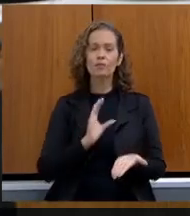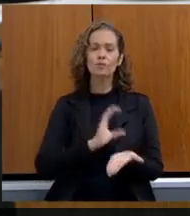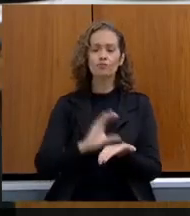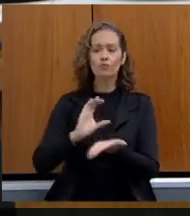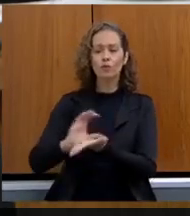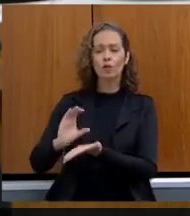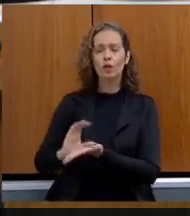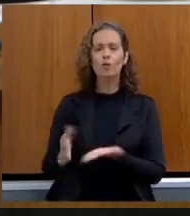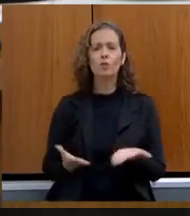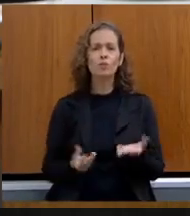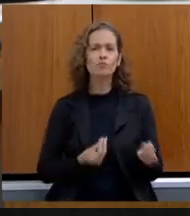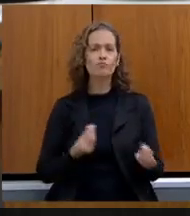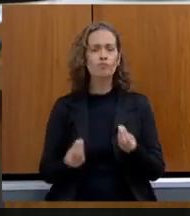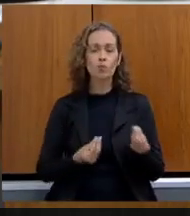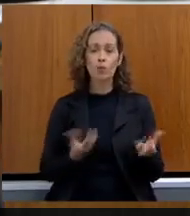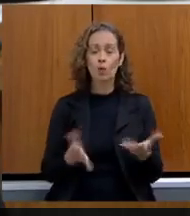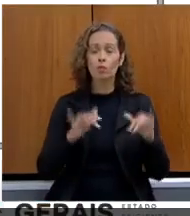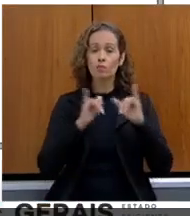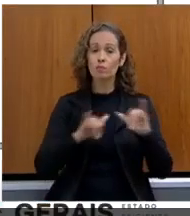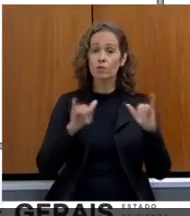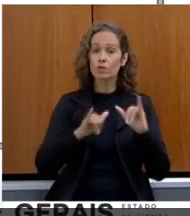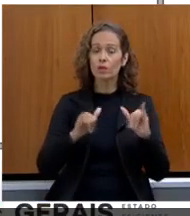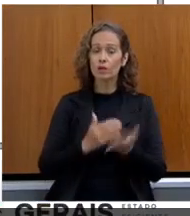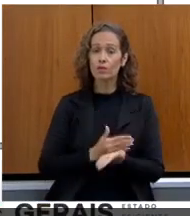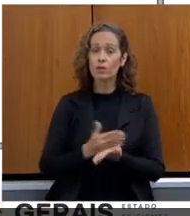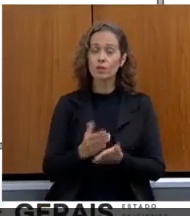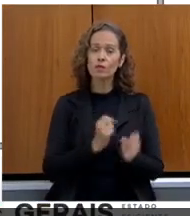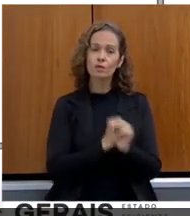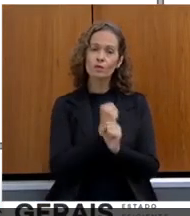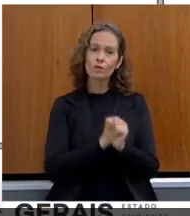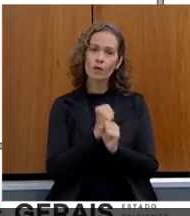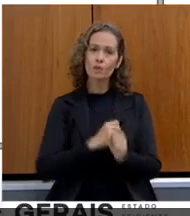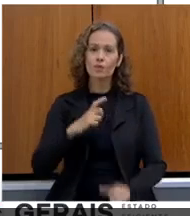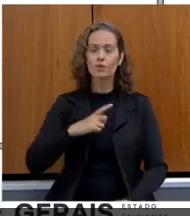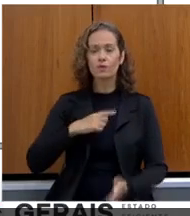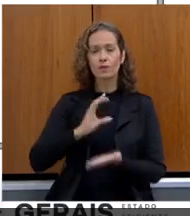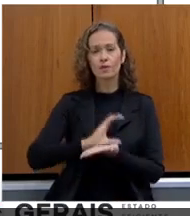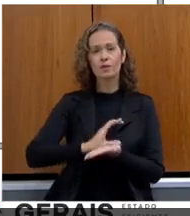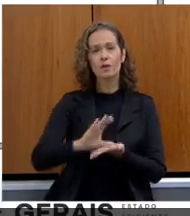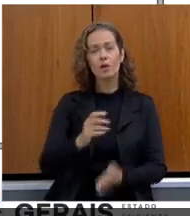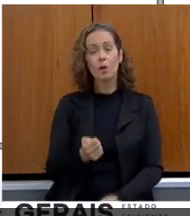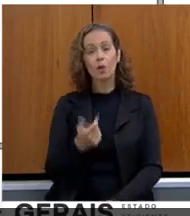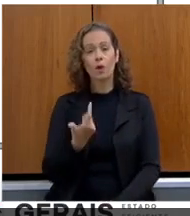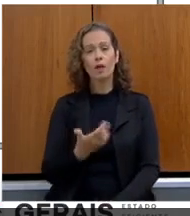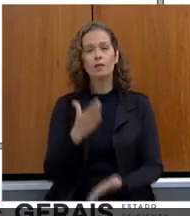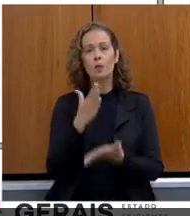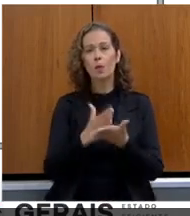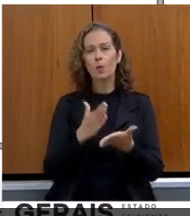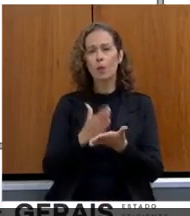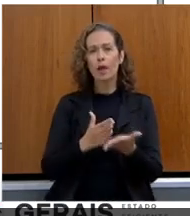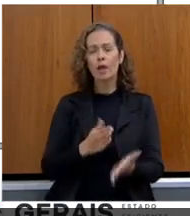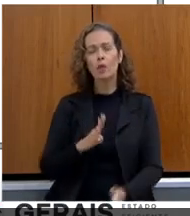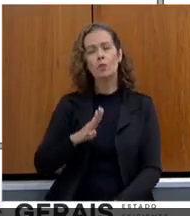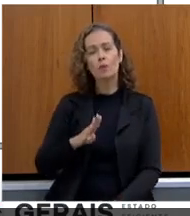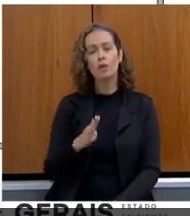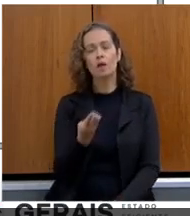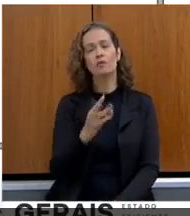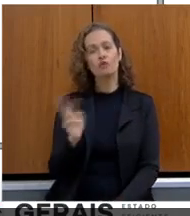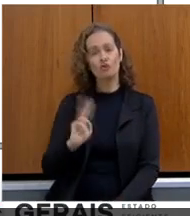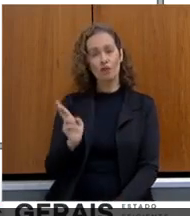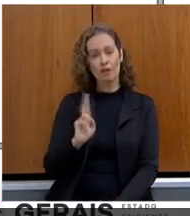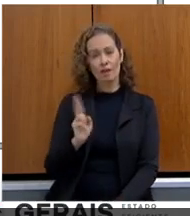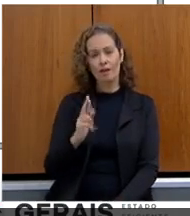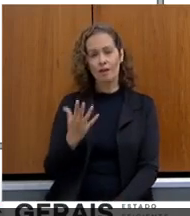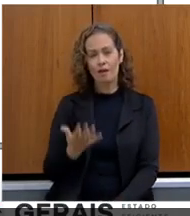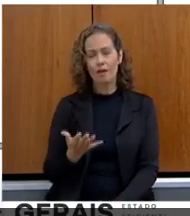estão sendo foram anunciados desde o início do ano tivemos a investimento de Quase meio bilhão de reais em Recursos